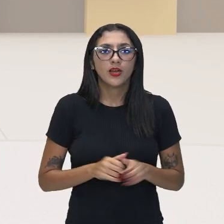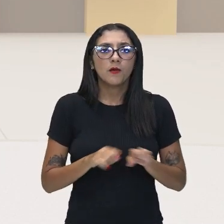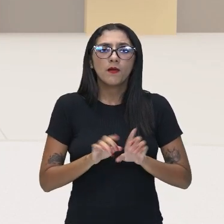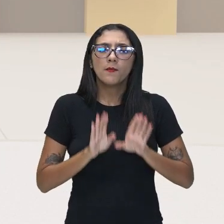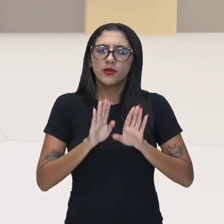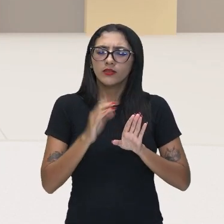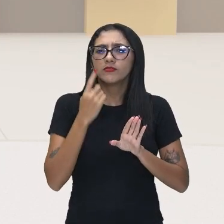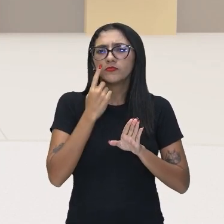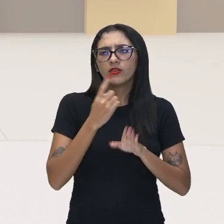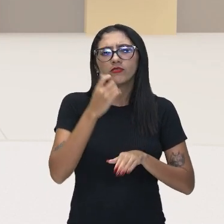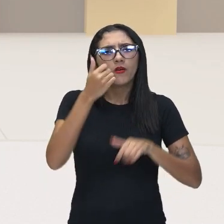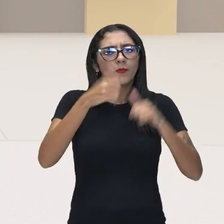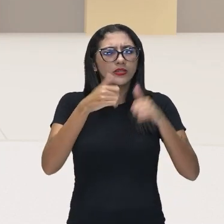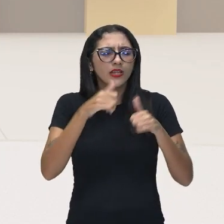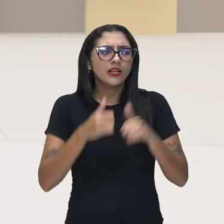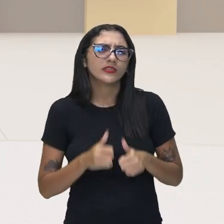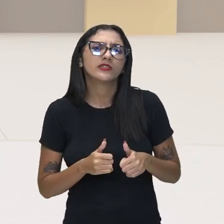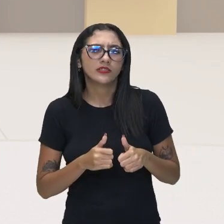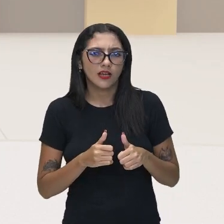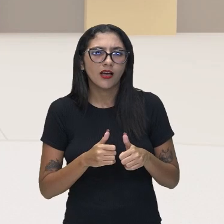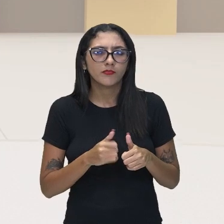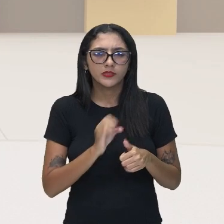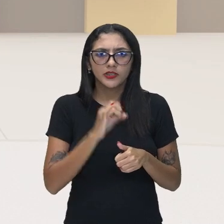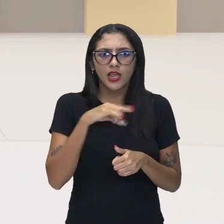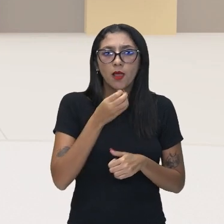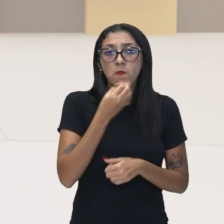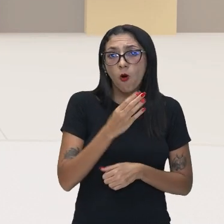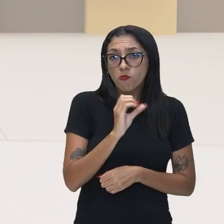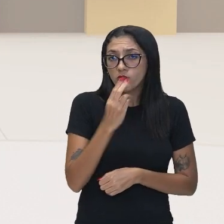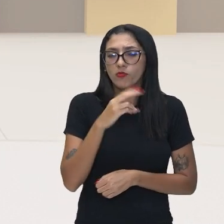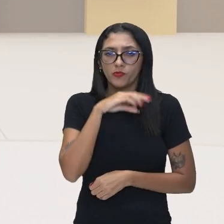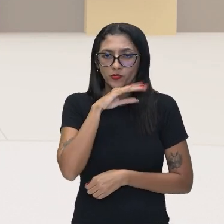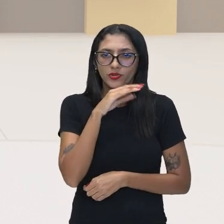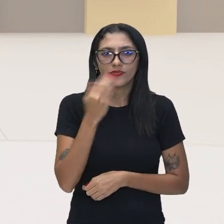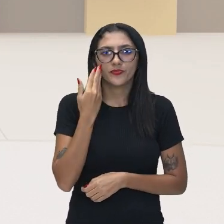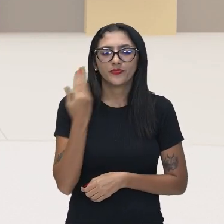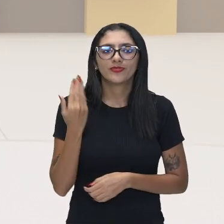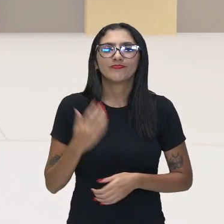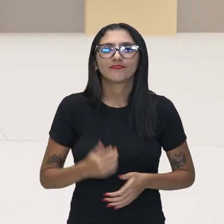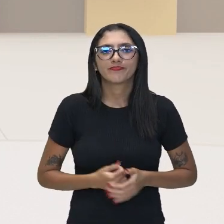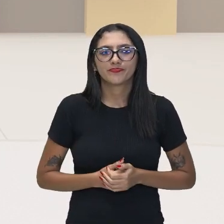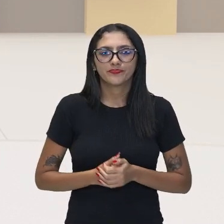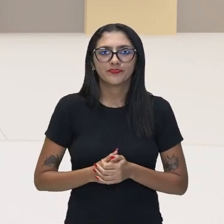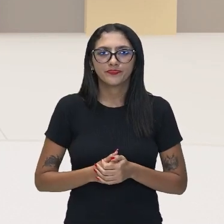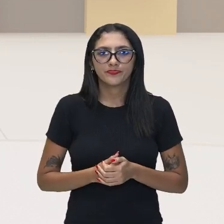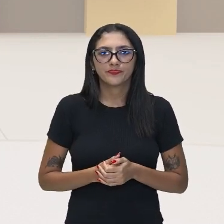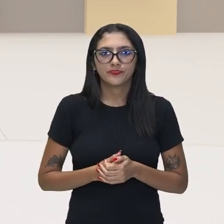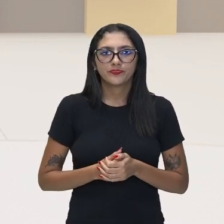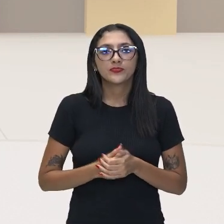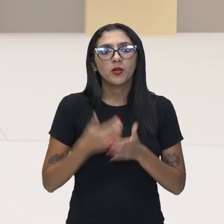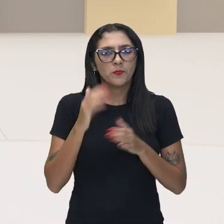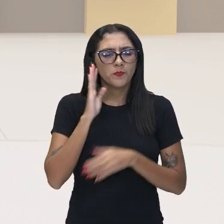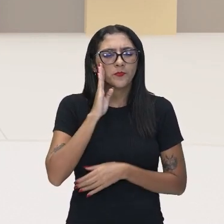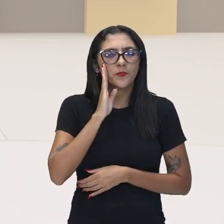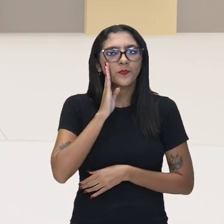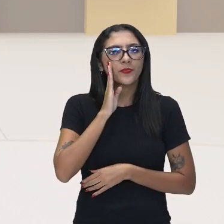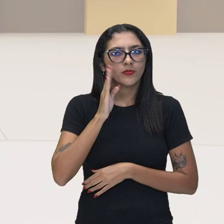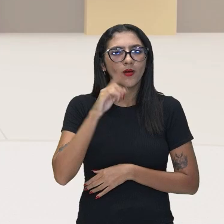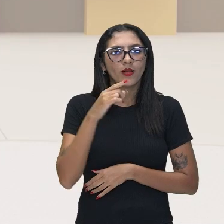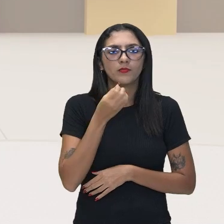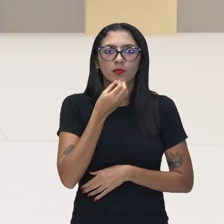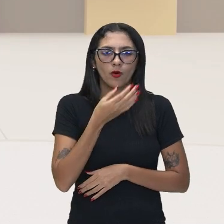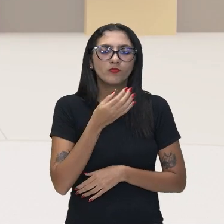são as vantagens e as desvantagens desse tipo de empréstimo. Olha só, uma das principais vantagens, você está vendo aí, né? É a